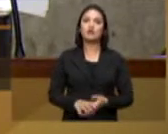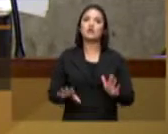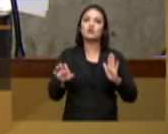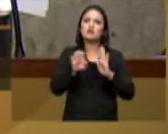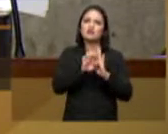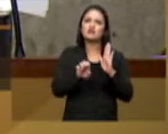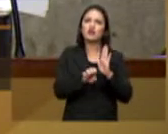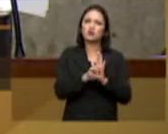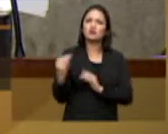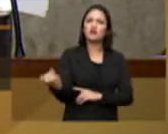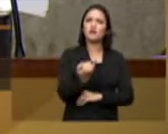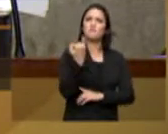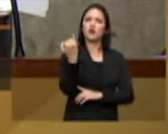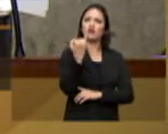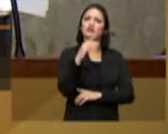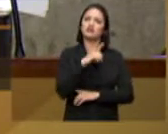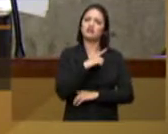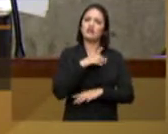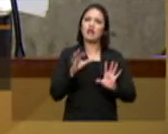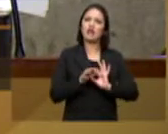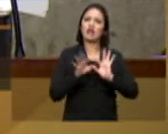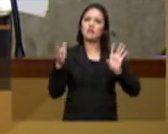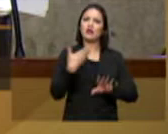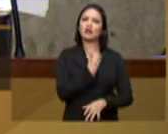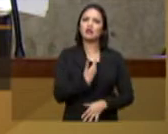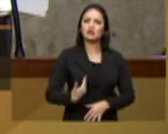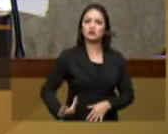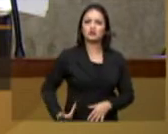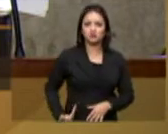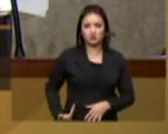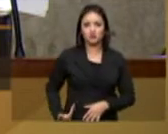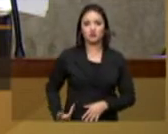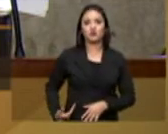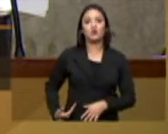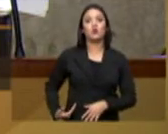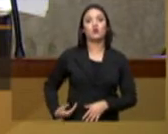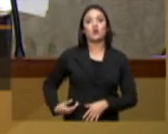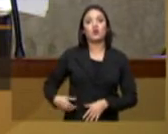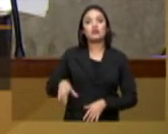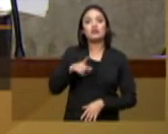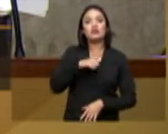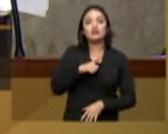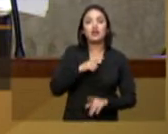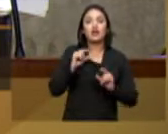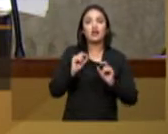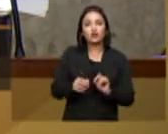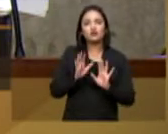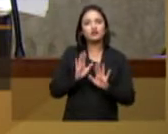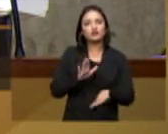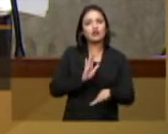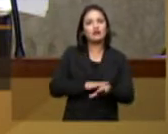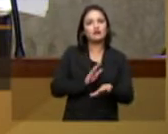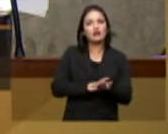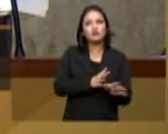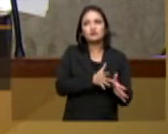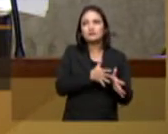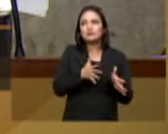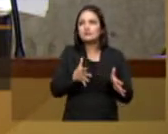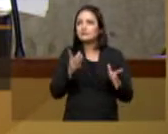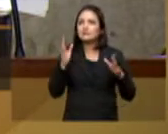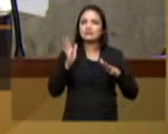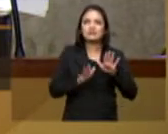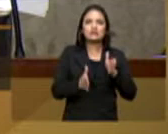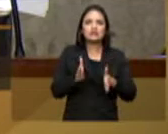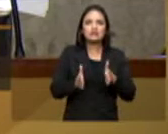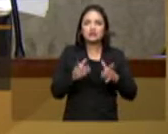das liberdades públicas reverberaram em conjuntura histórica de tempos especialmente sombrios,